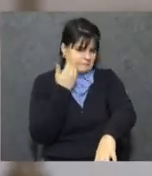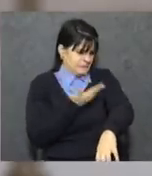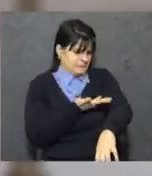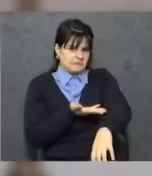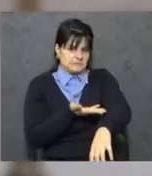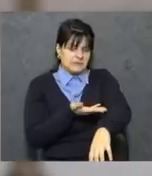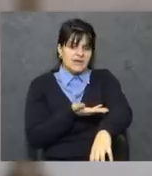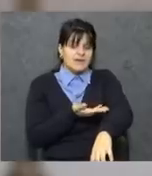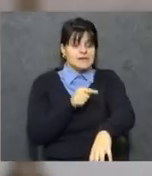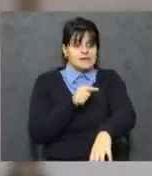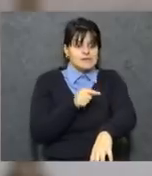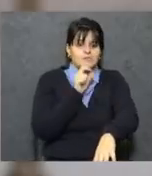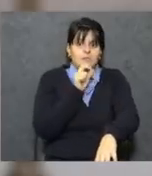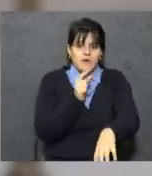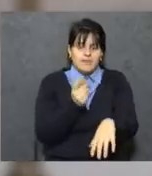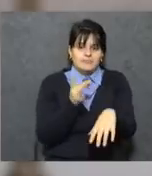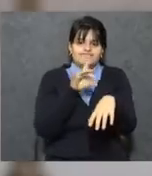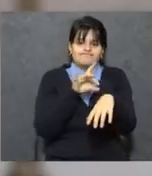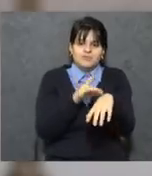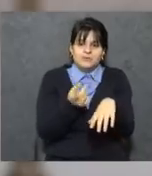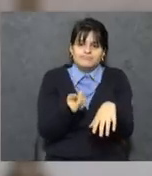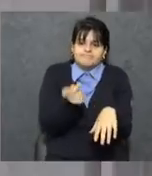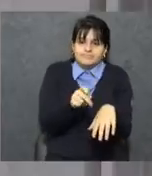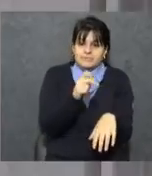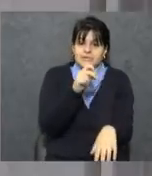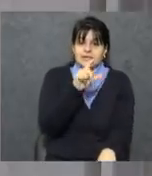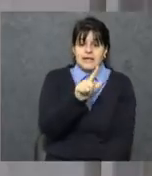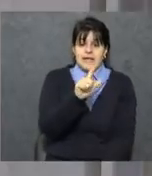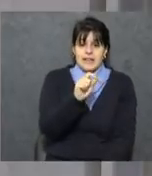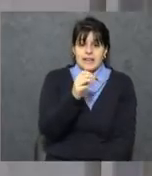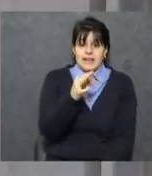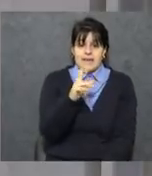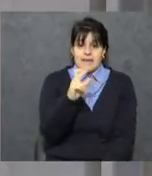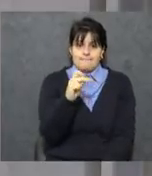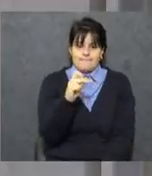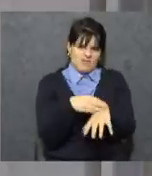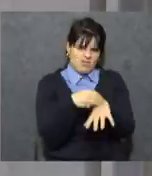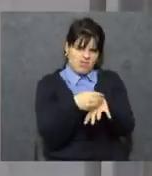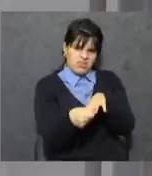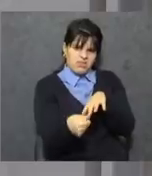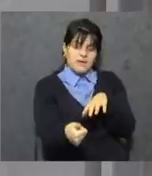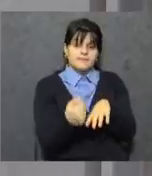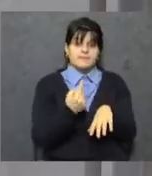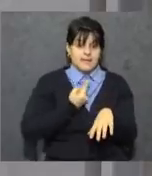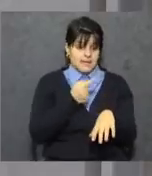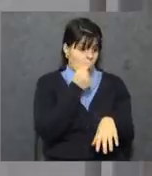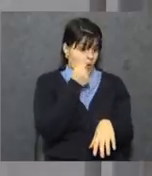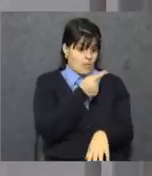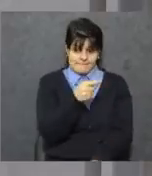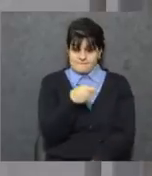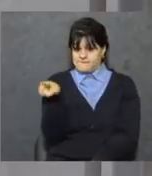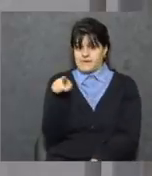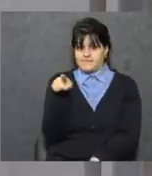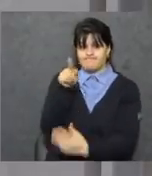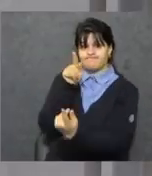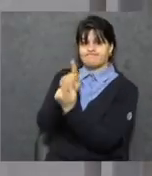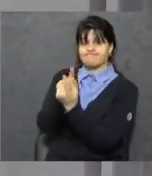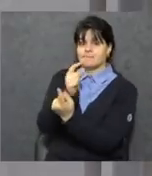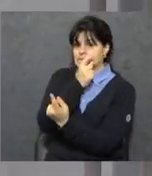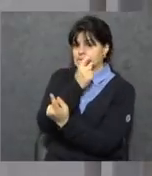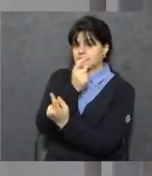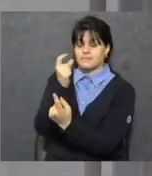que possa transformar-se em chaga de lepra, devem levá-lo ao sacerdote Arão ou